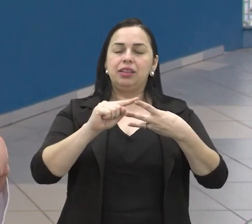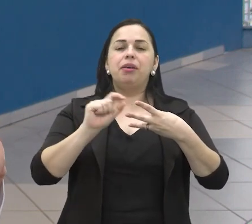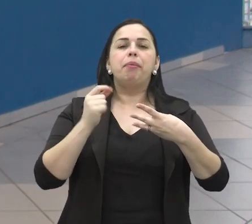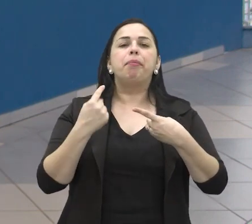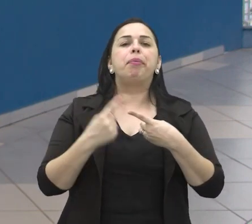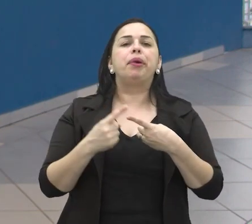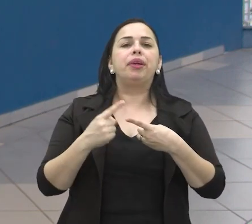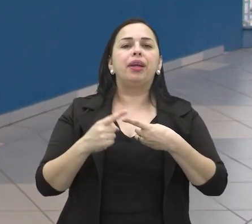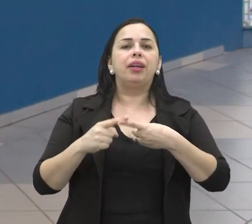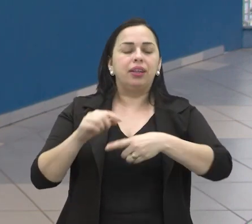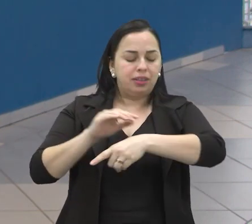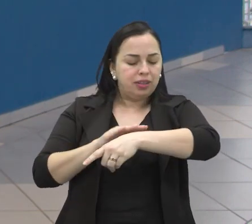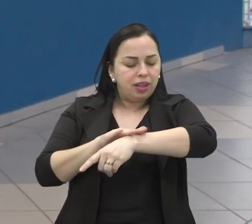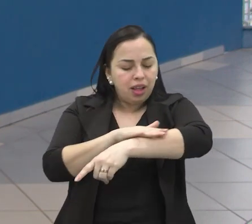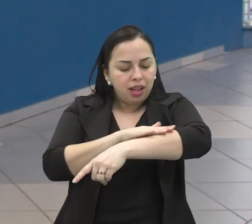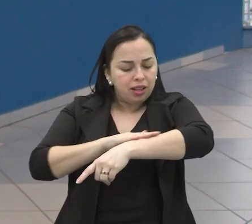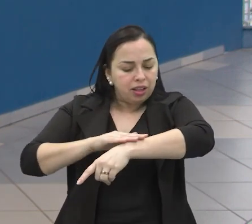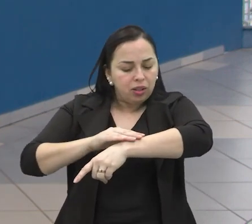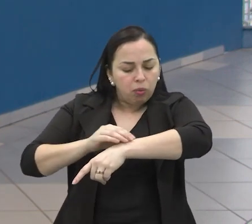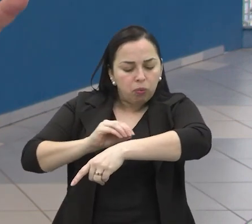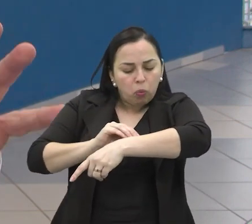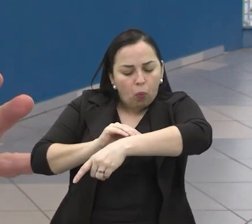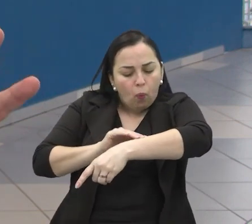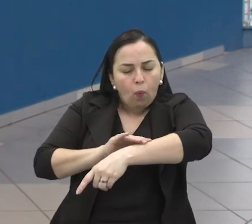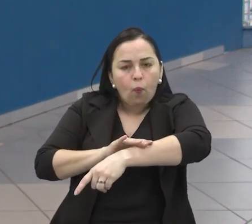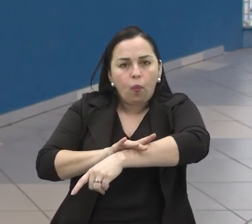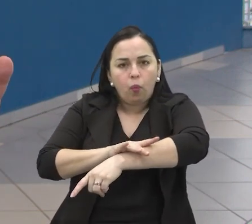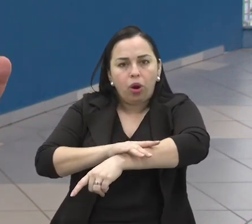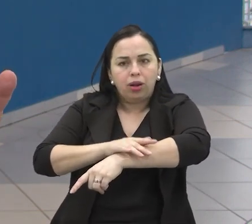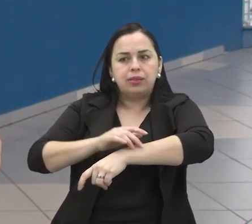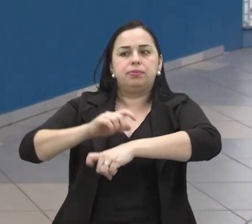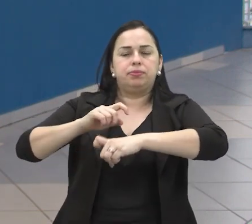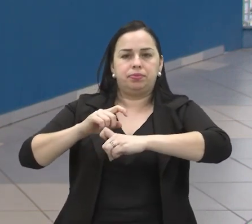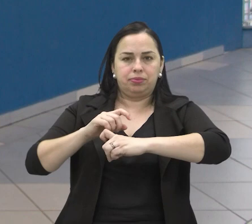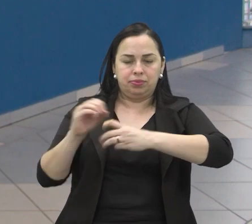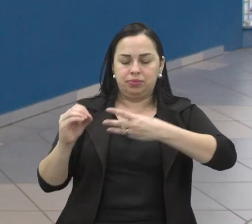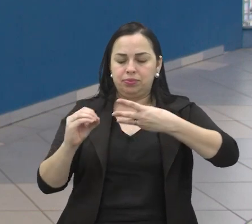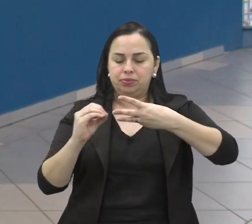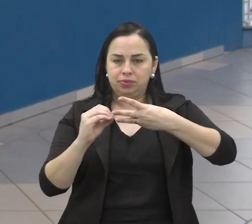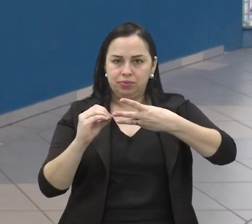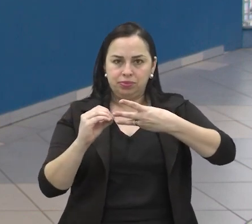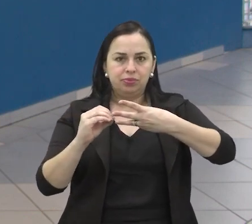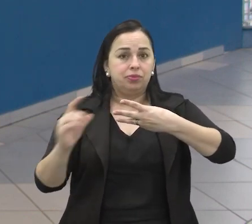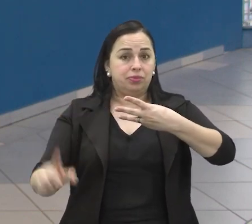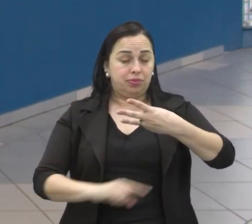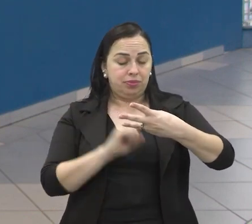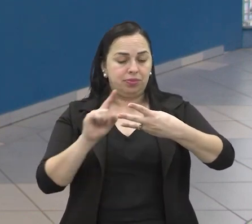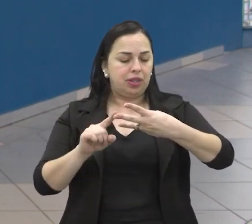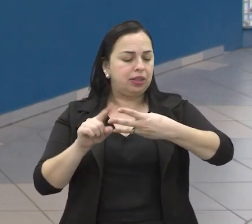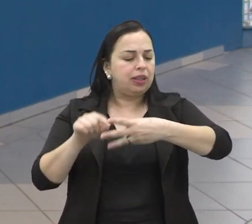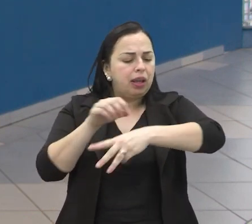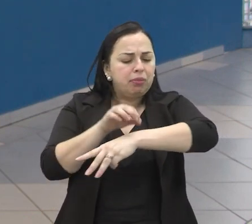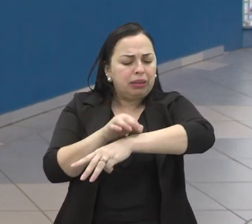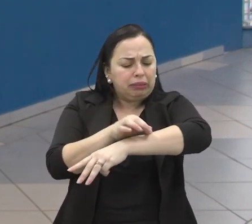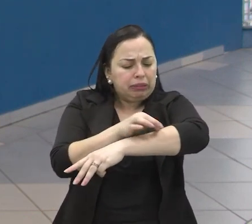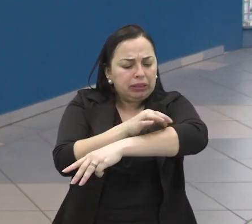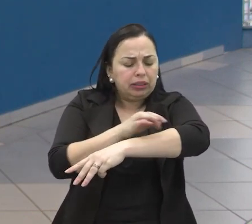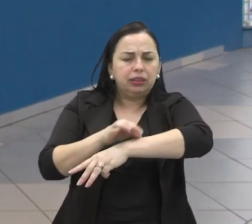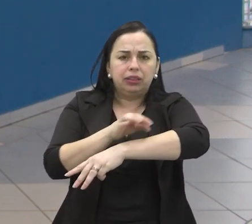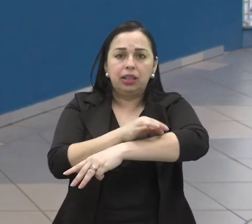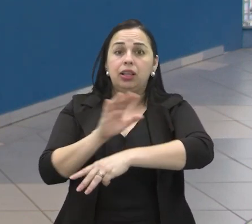basocelular, porque ele vem das células da camada basal da pele. Ele tem algumas características